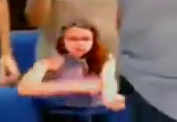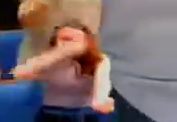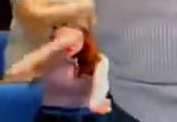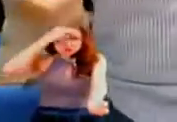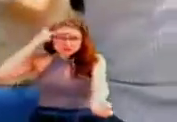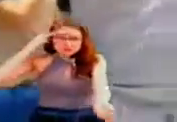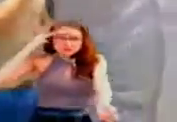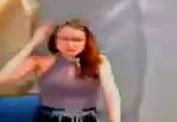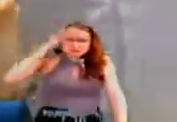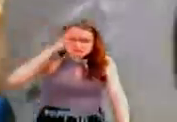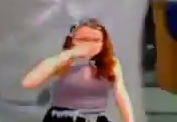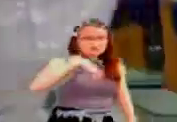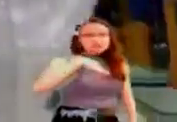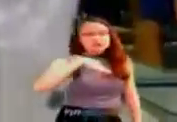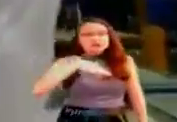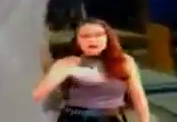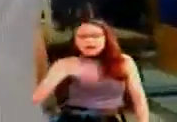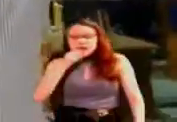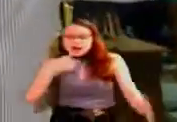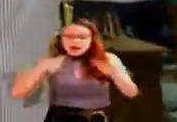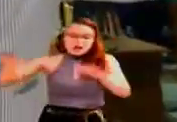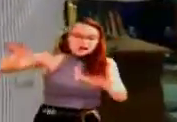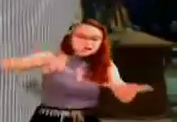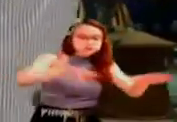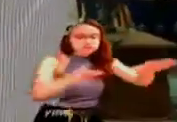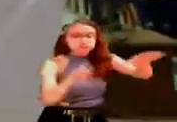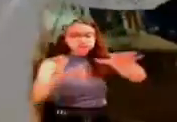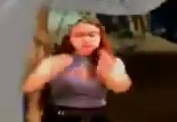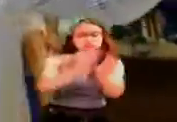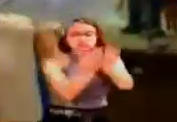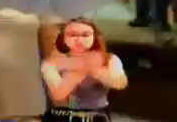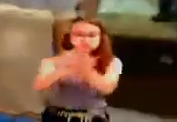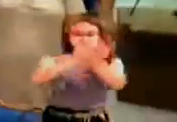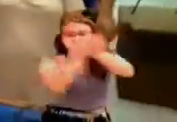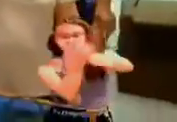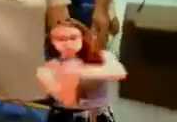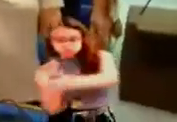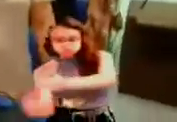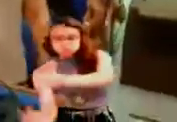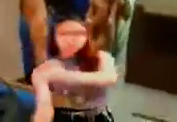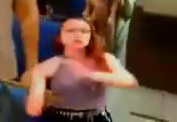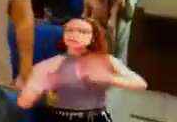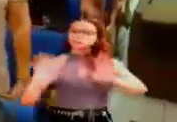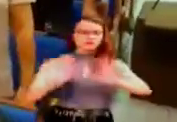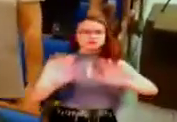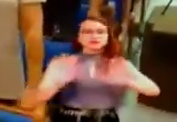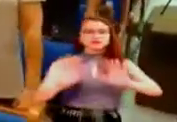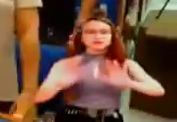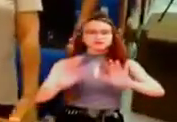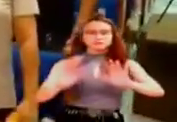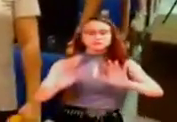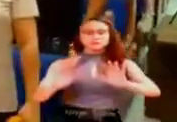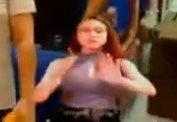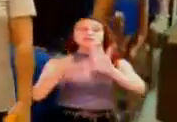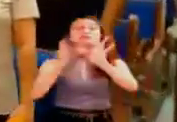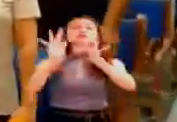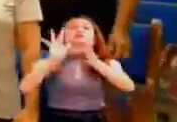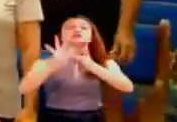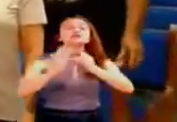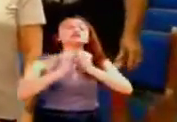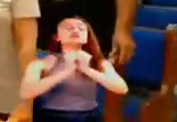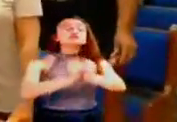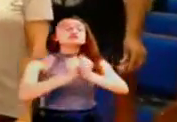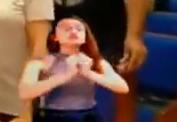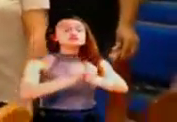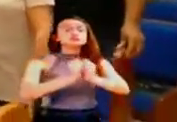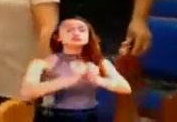o gênio do mal, tais águas não podem a naufragar, que leva o Senhor, o